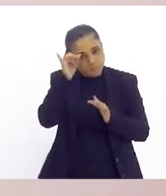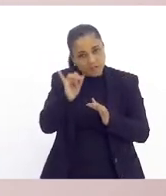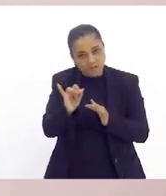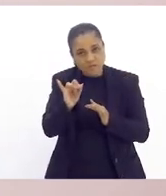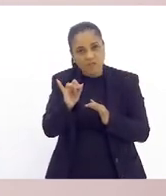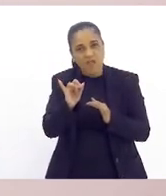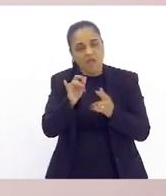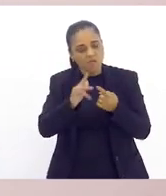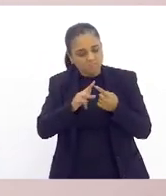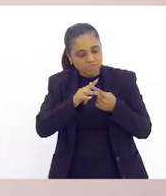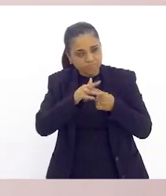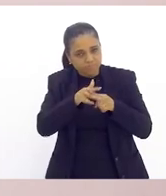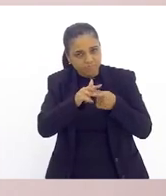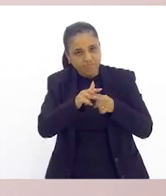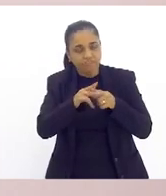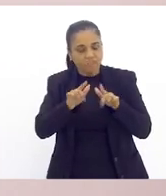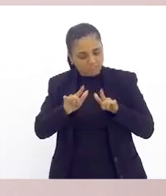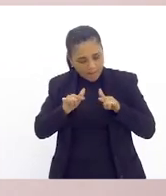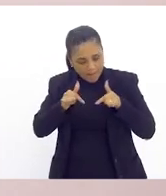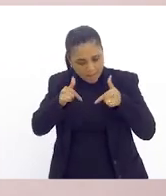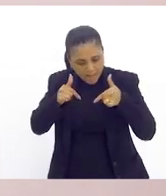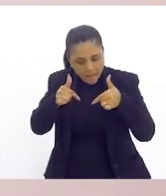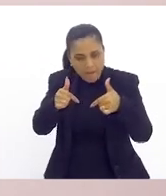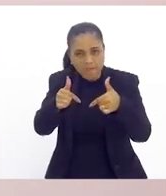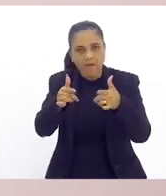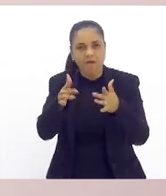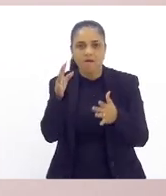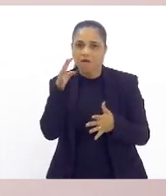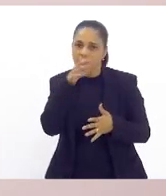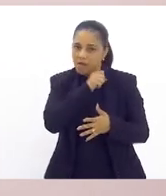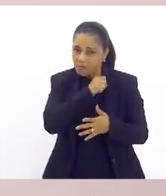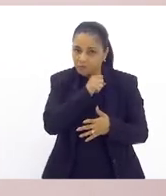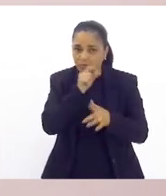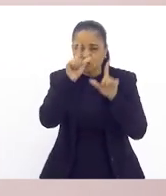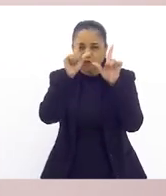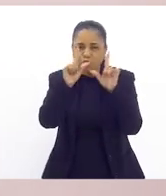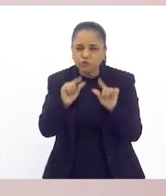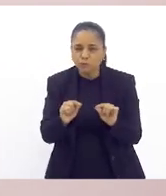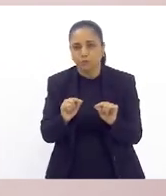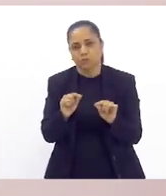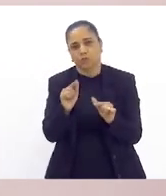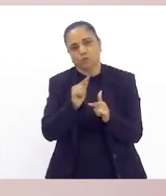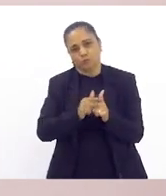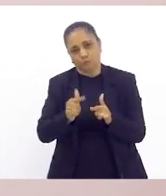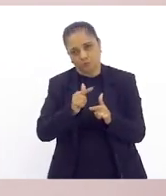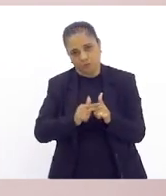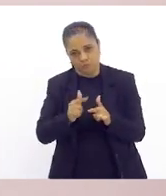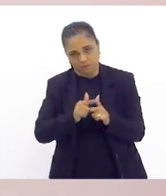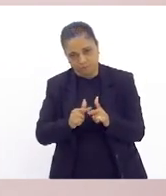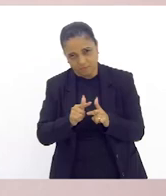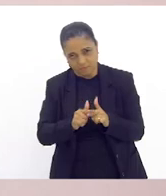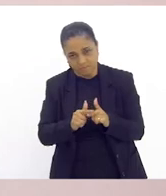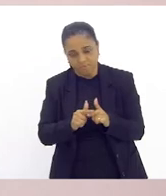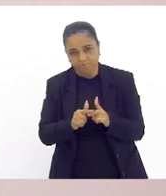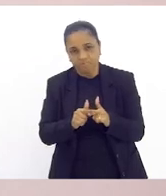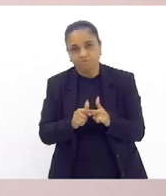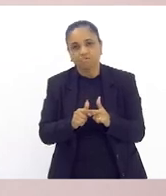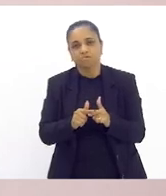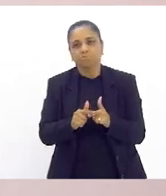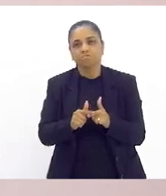com o nosso executivo para Que tente amenizar essa situação Mas precisamos de